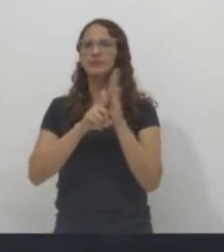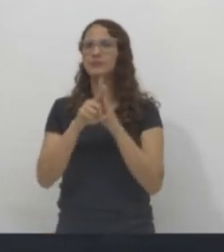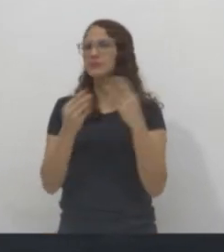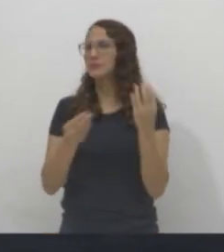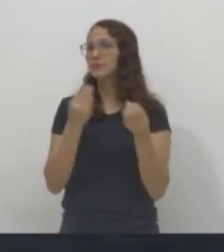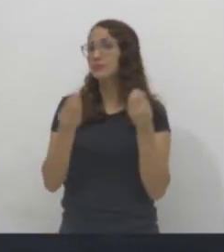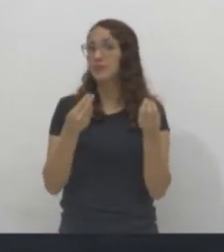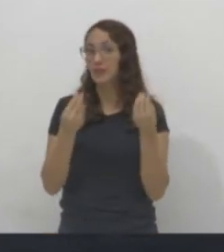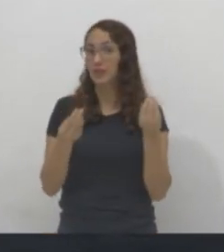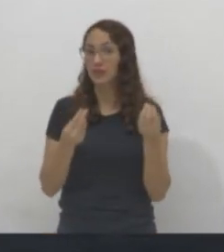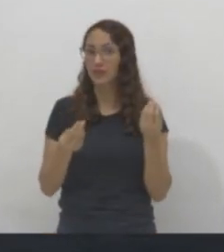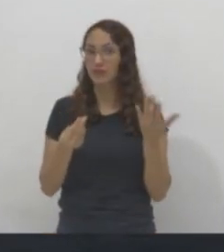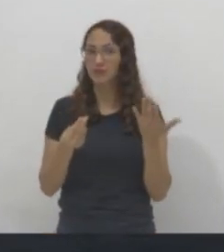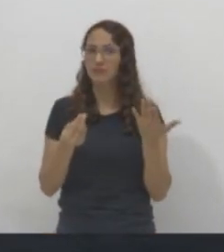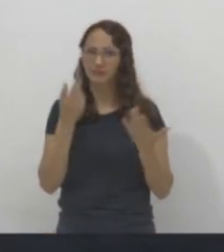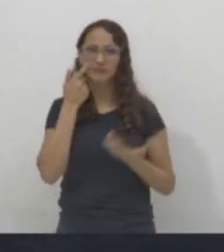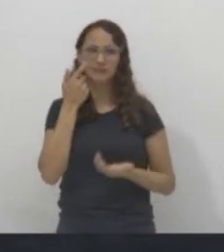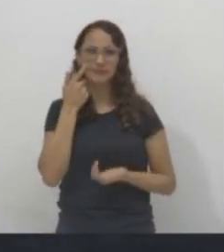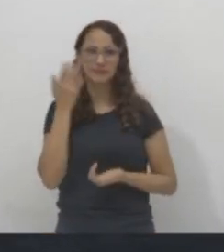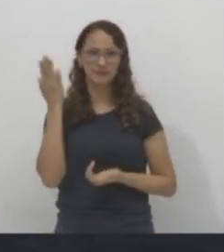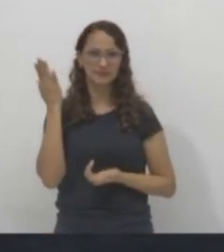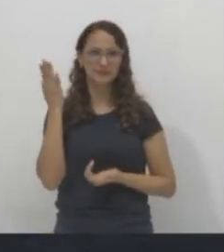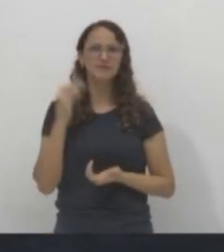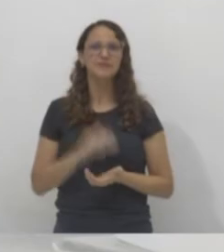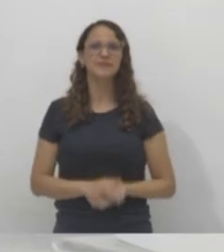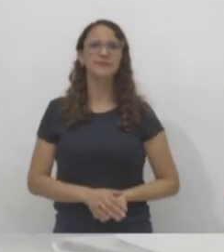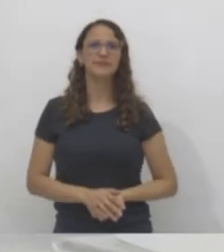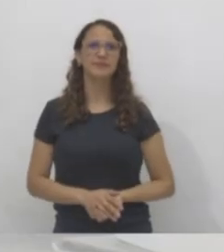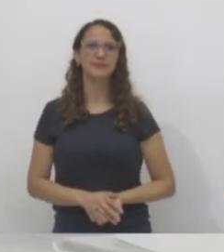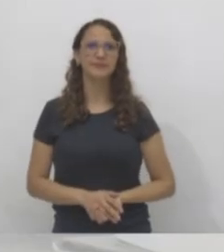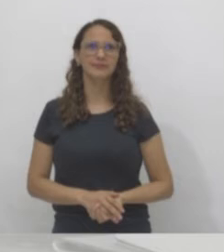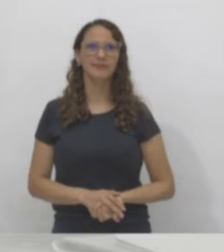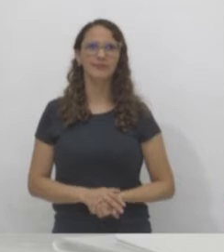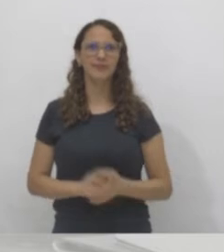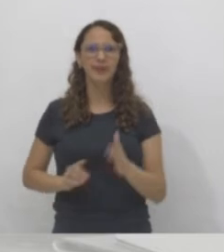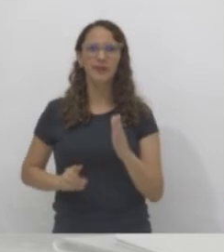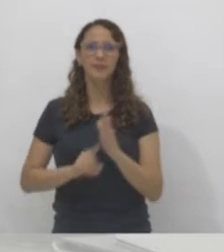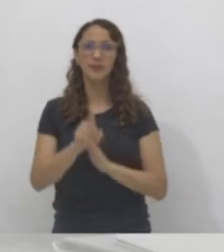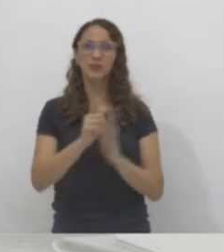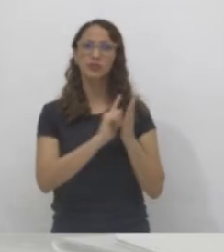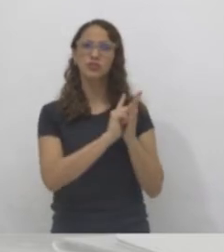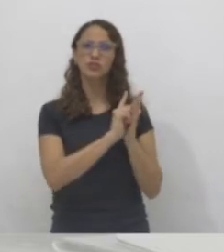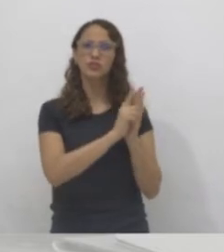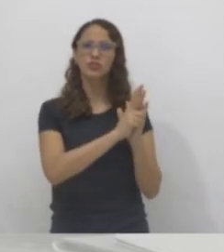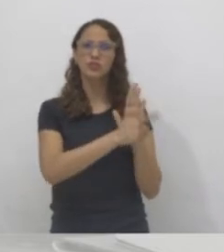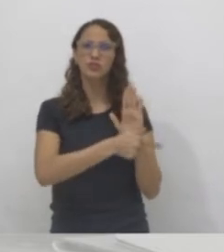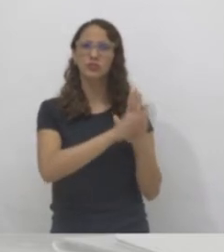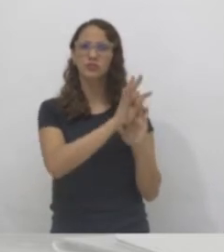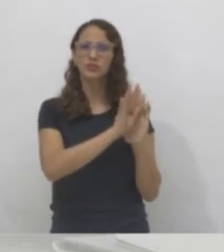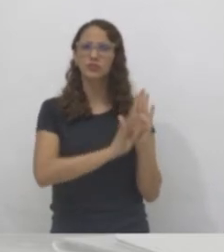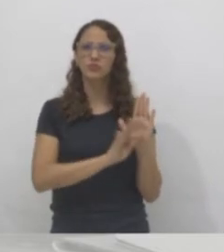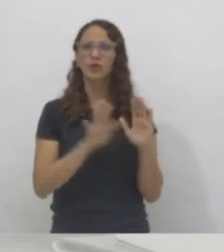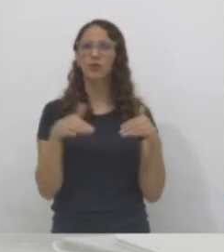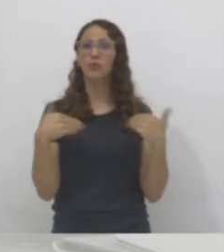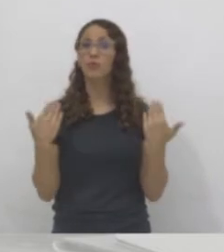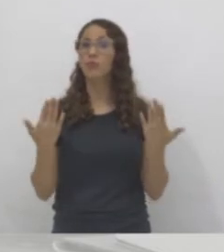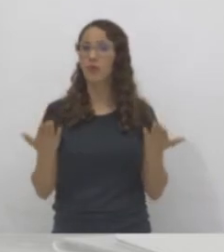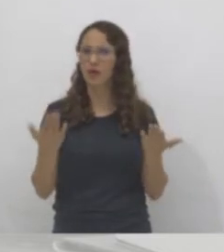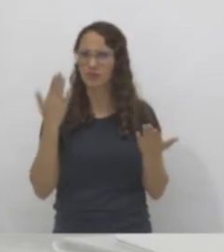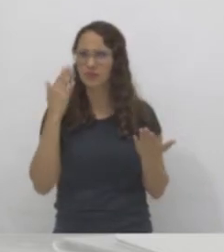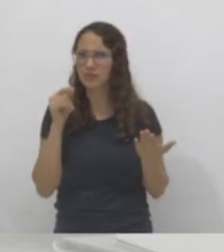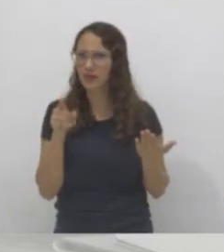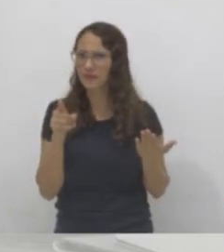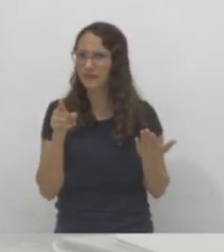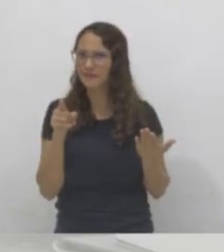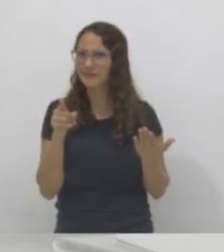piada aí do elefante e a formiguinha. Primeira pergunta, qual o gênero textual? Que gênero textual é esse? Você sabe, né?